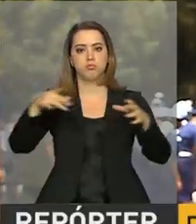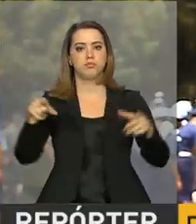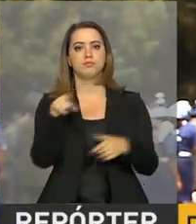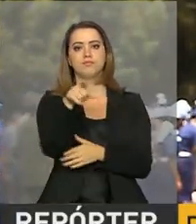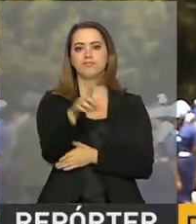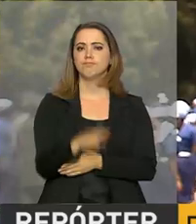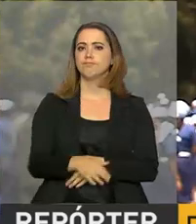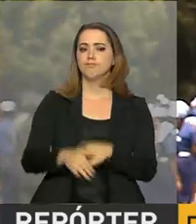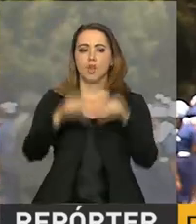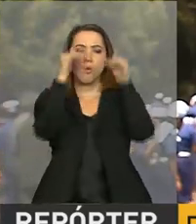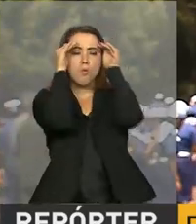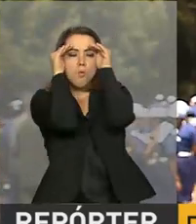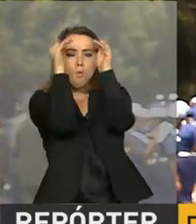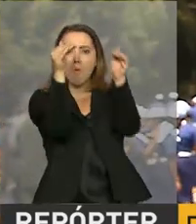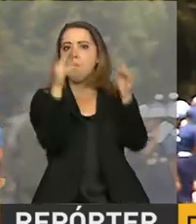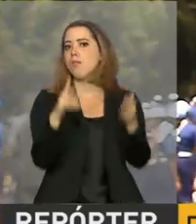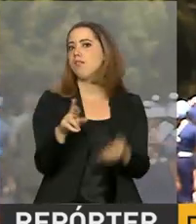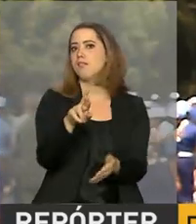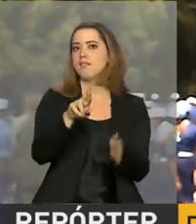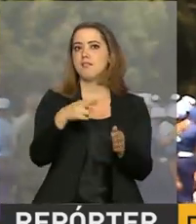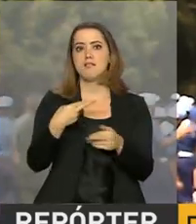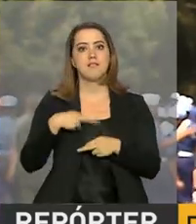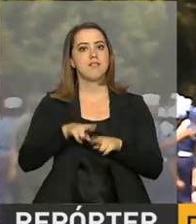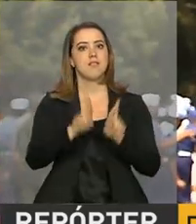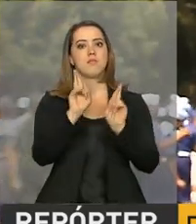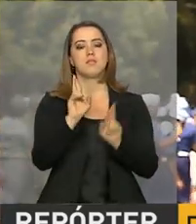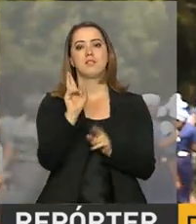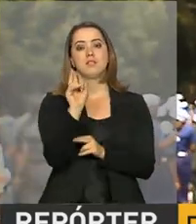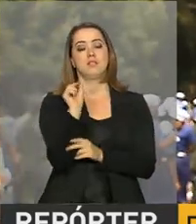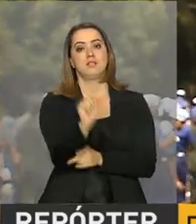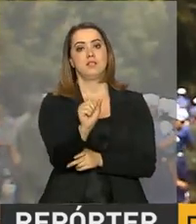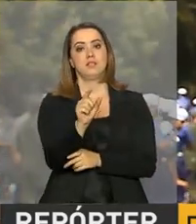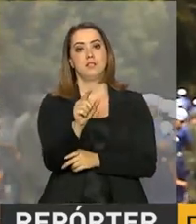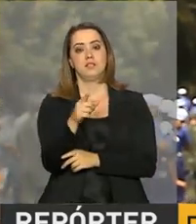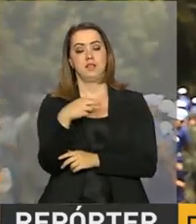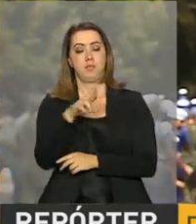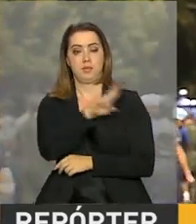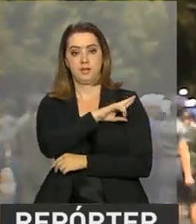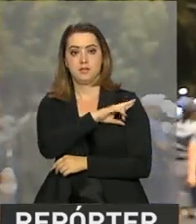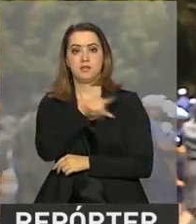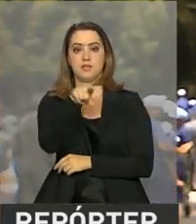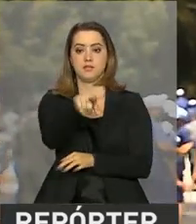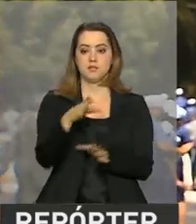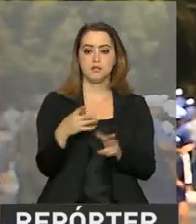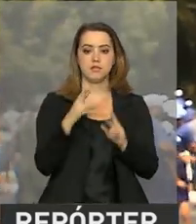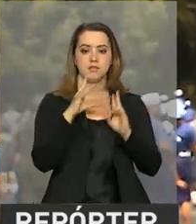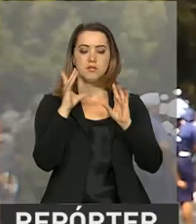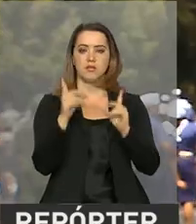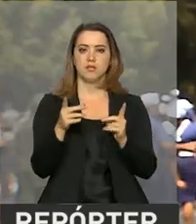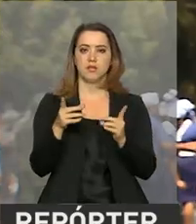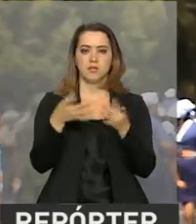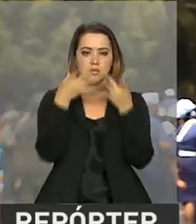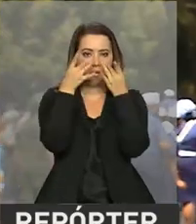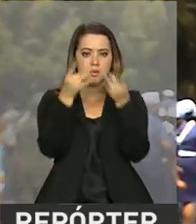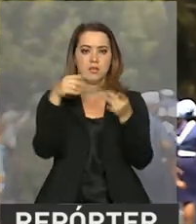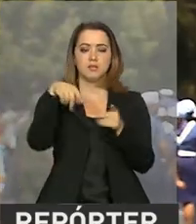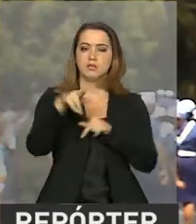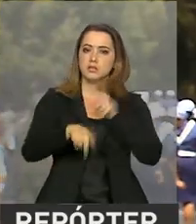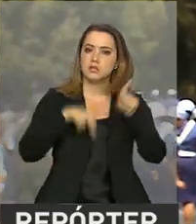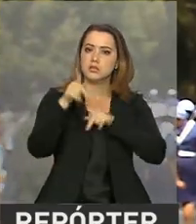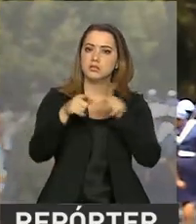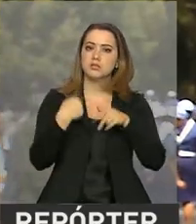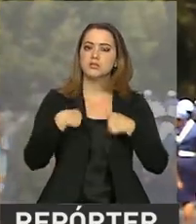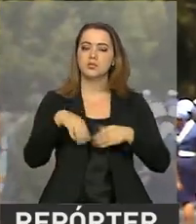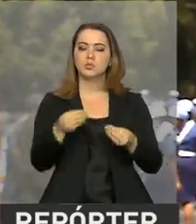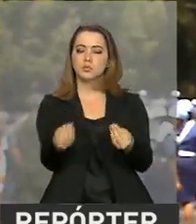grande e despertar esse esse sentimento na população nos traz grande honra